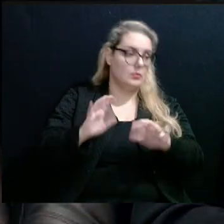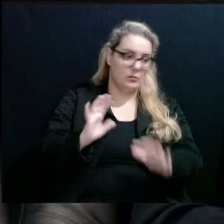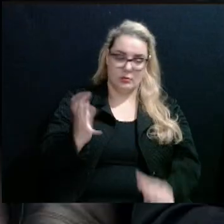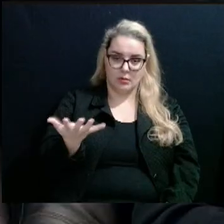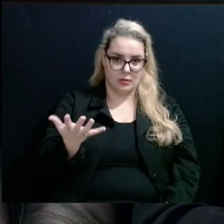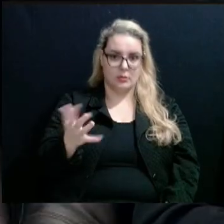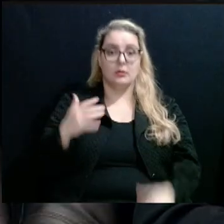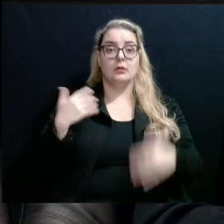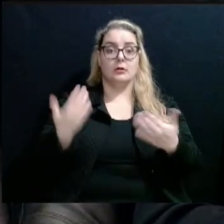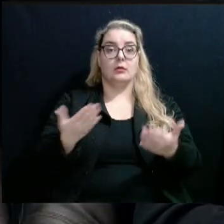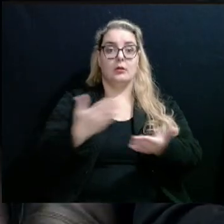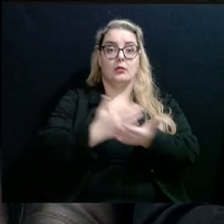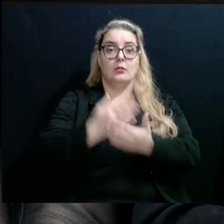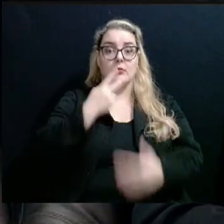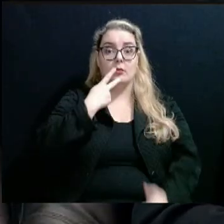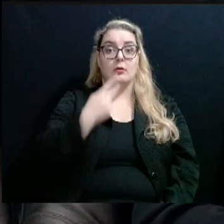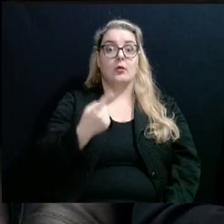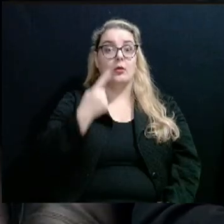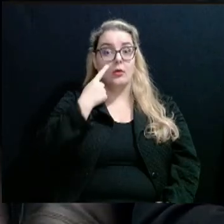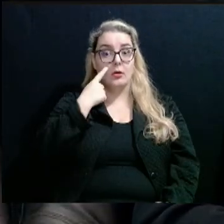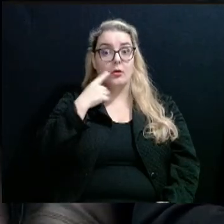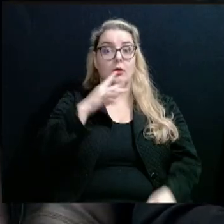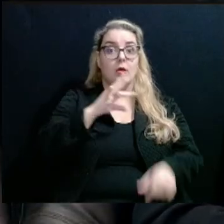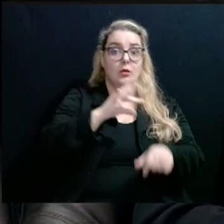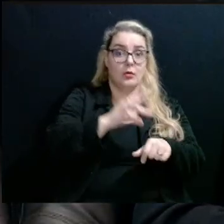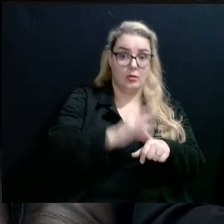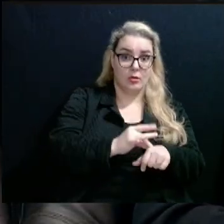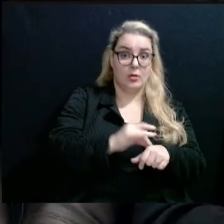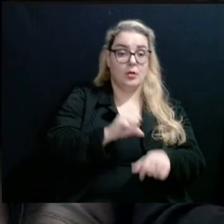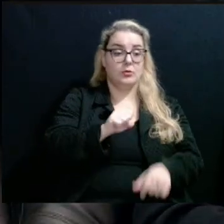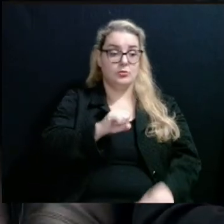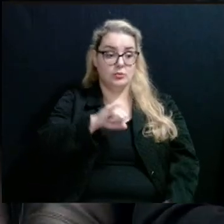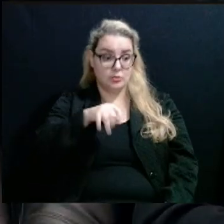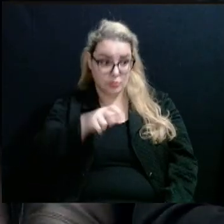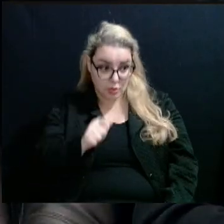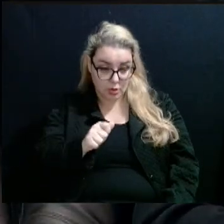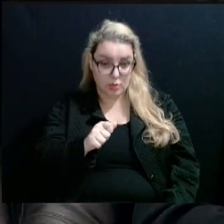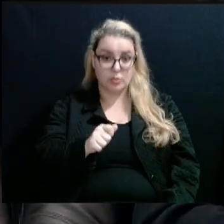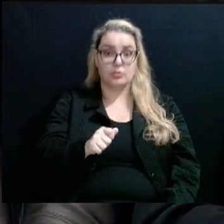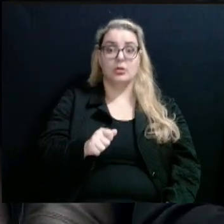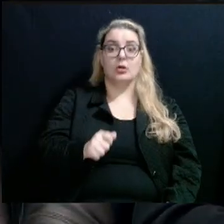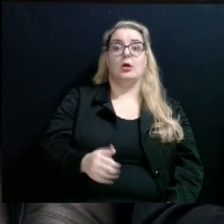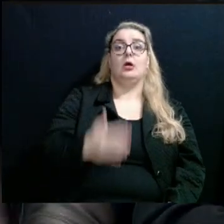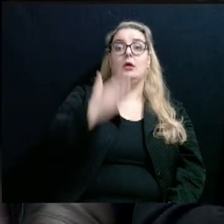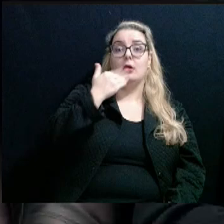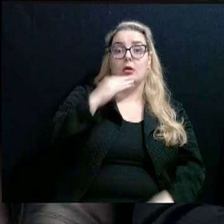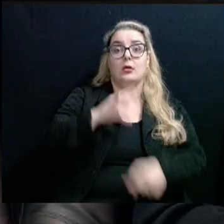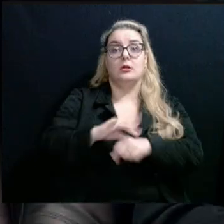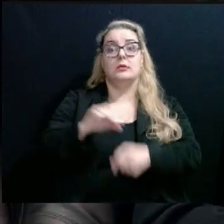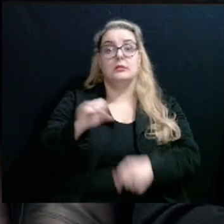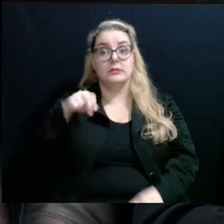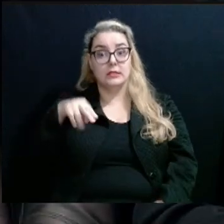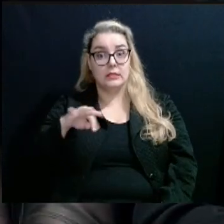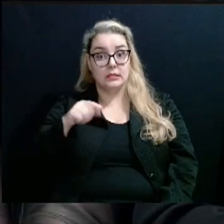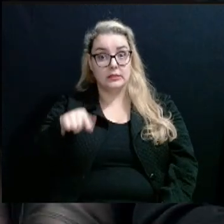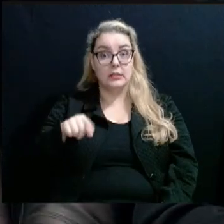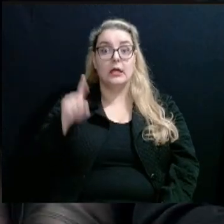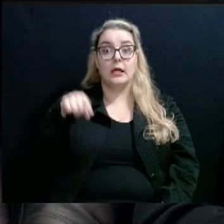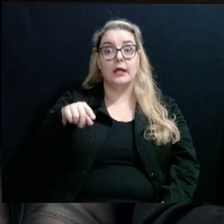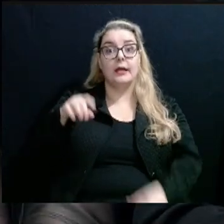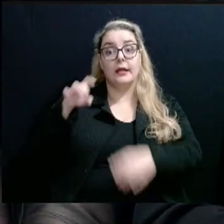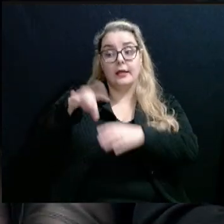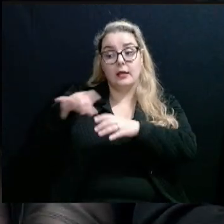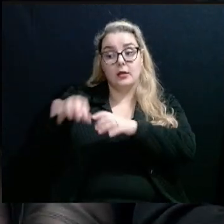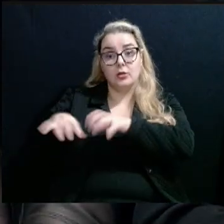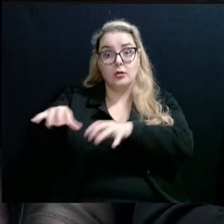falar, olha, filho, a gente come carninha de soja, a gente come a carninha de seitan, é da plantinha, porque a gente não come bichinho, né?